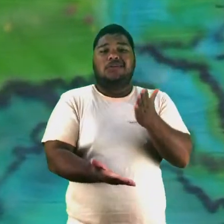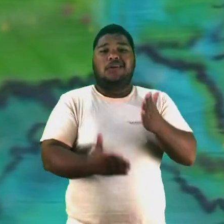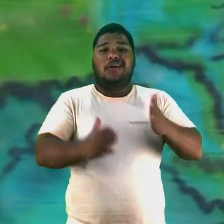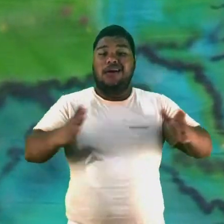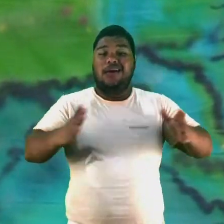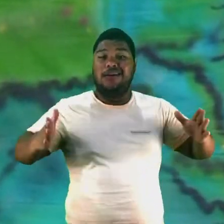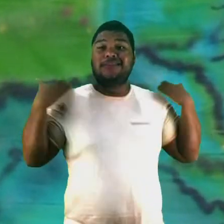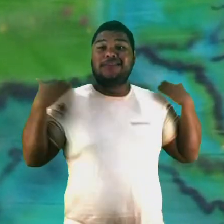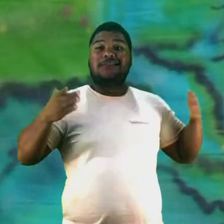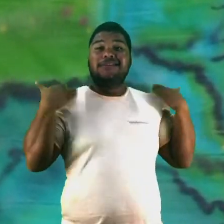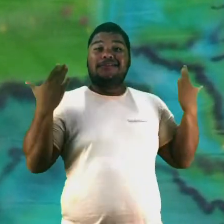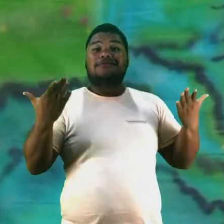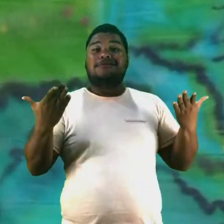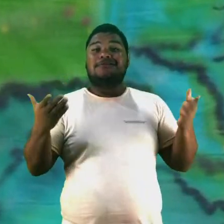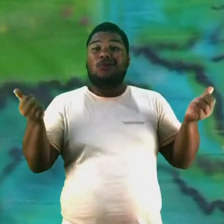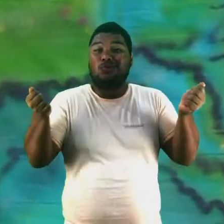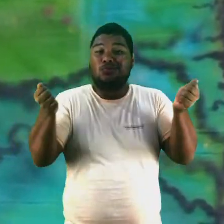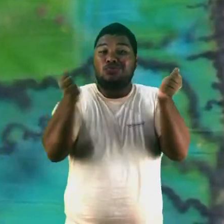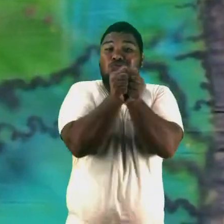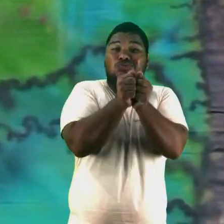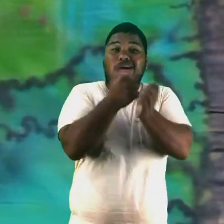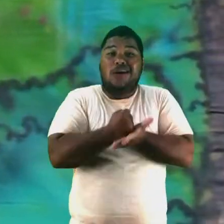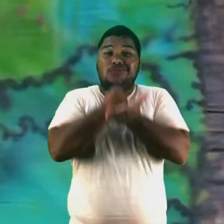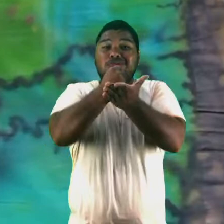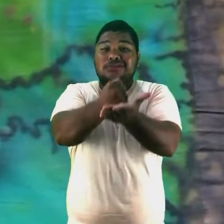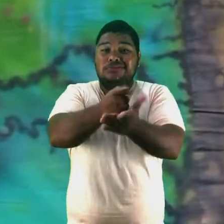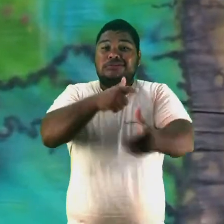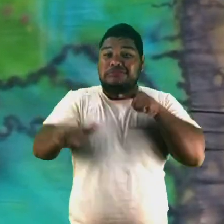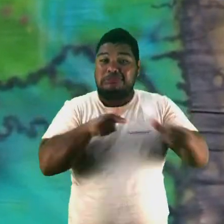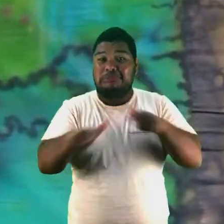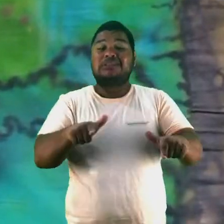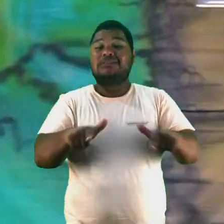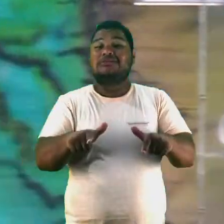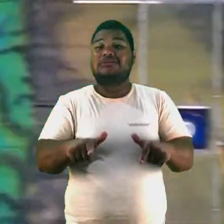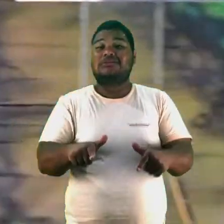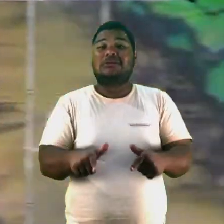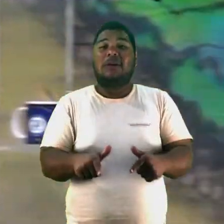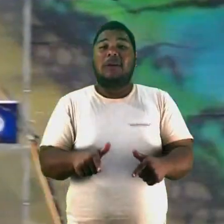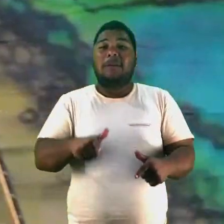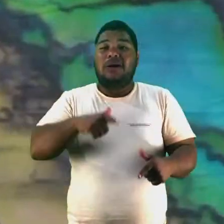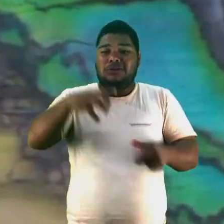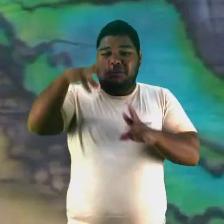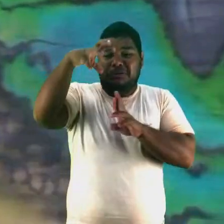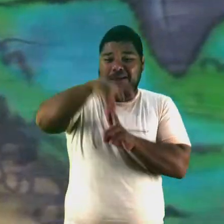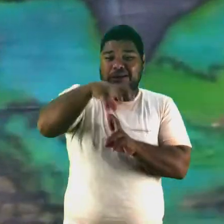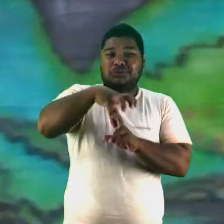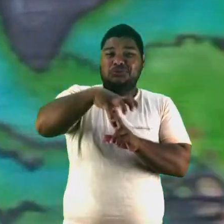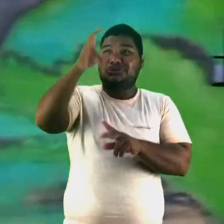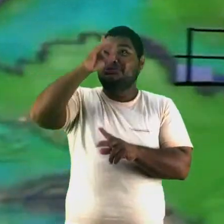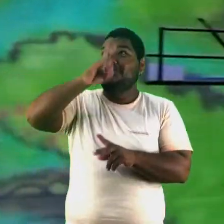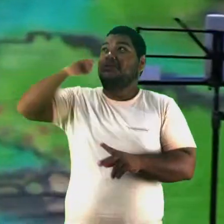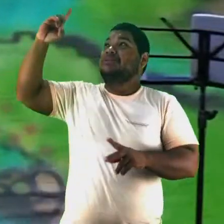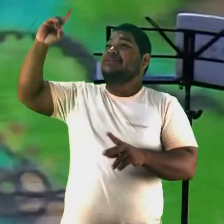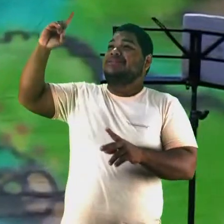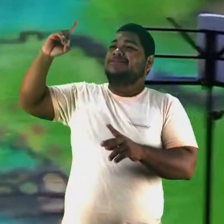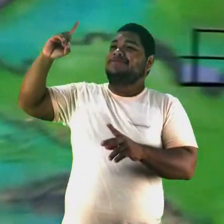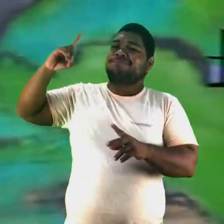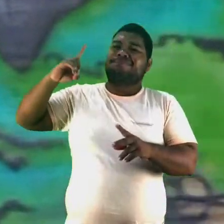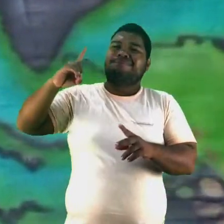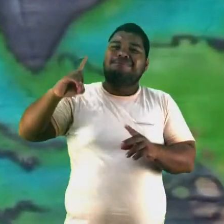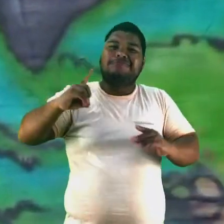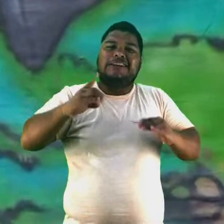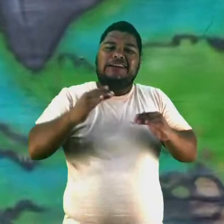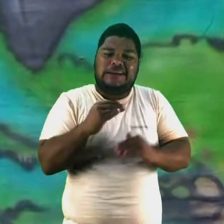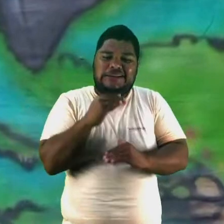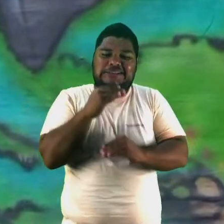estar envolvido, ajudando, trabalhando, para que o reino de Deus esteja